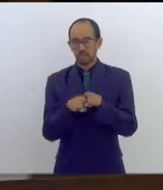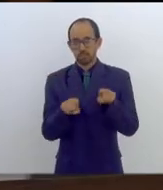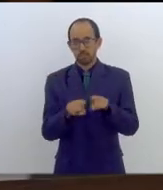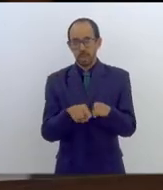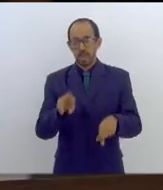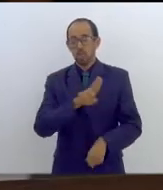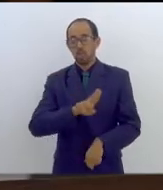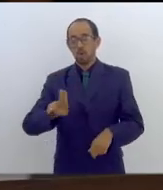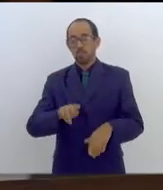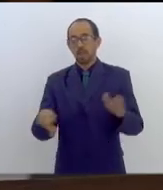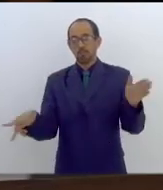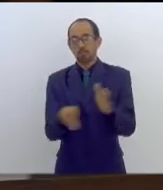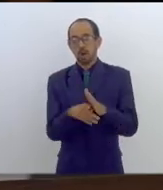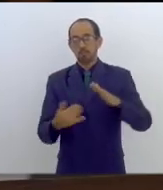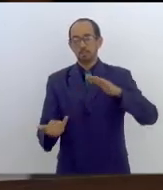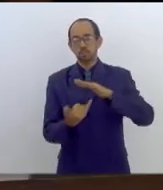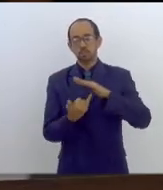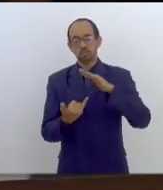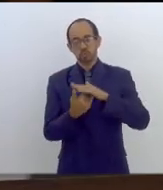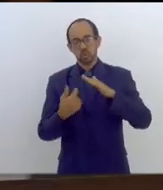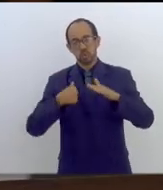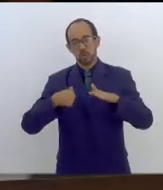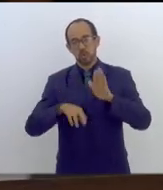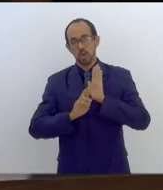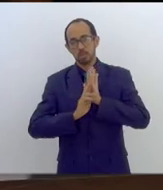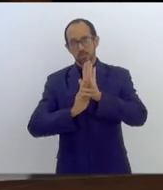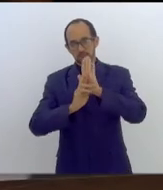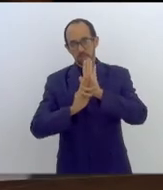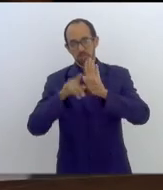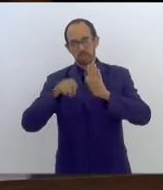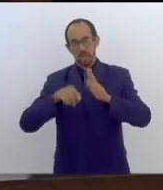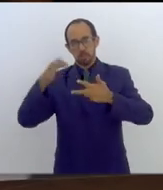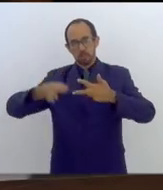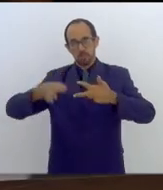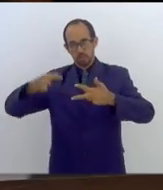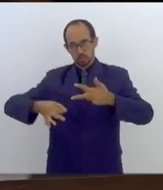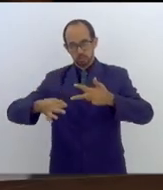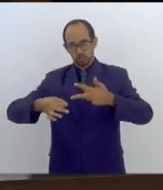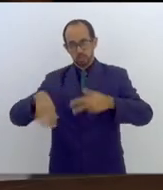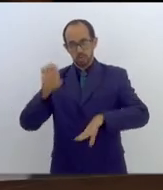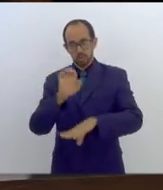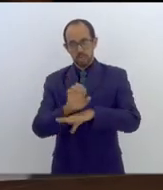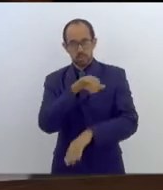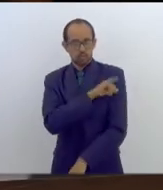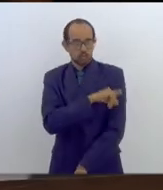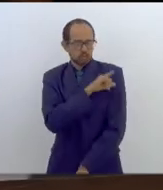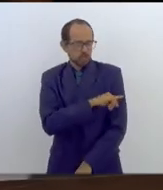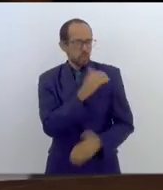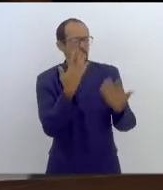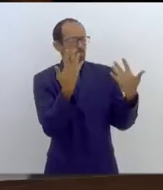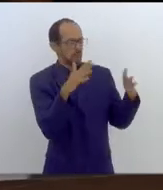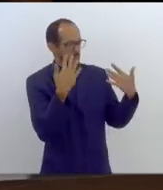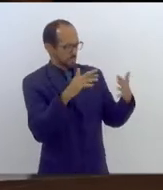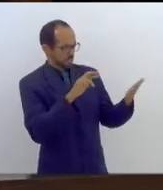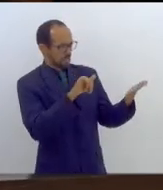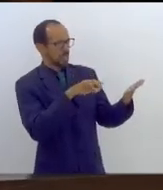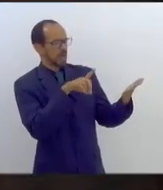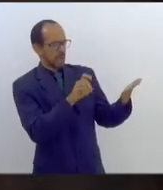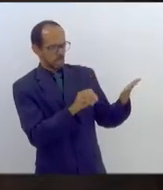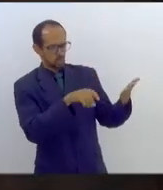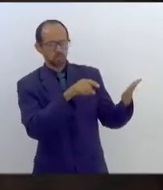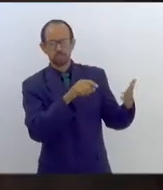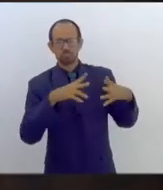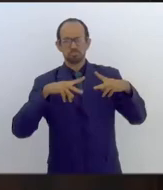da própria instituição que eu represento né que é o poder judiciário do Estado do Rio de Janeiro Parabéns Ricardo homenagem muito